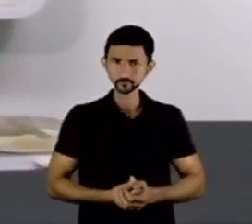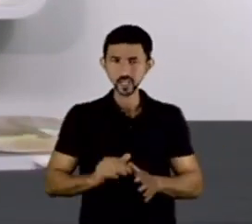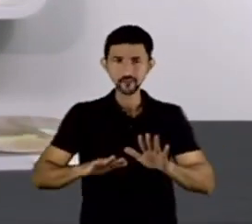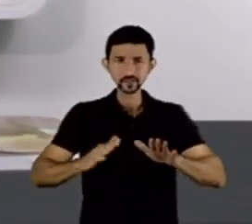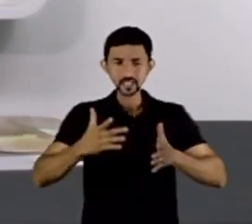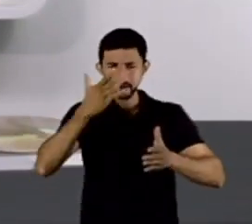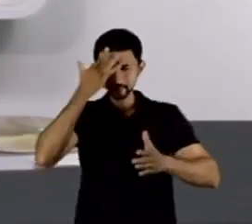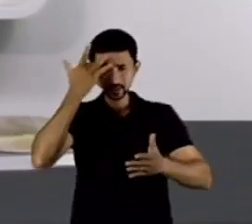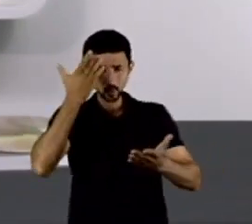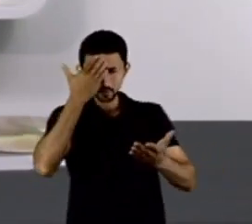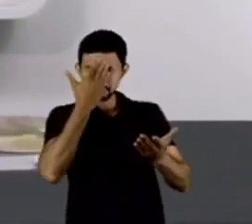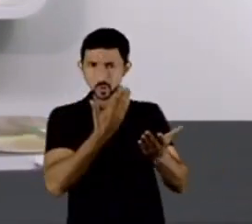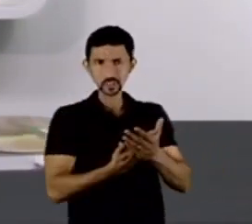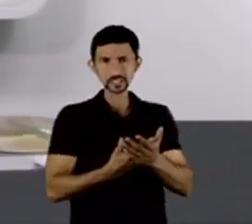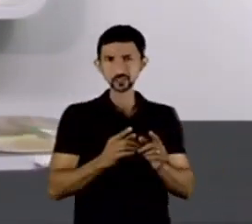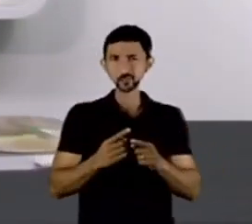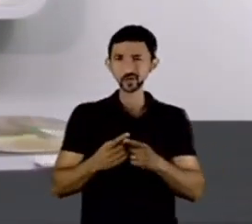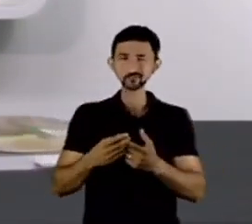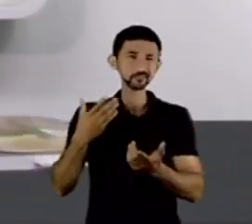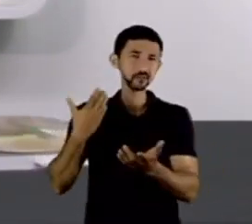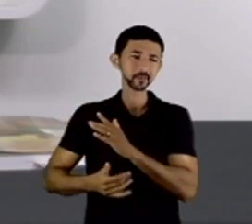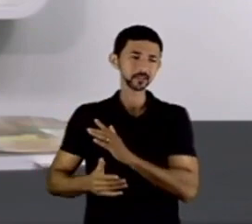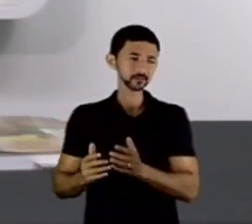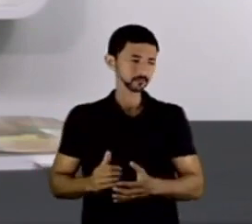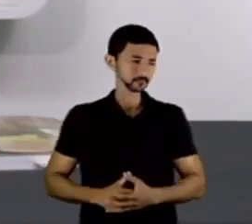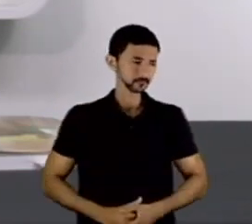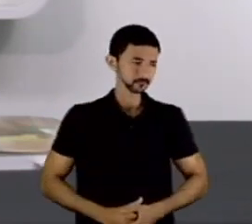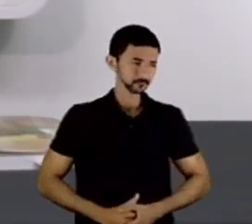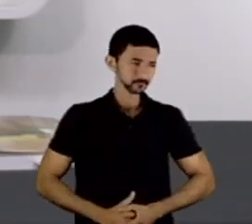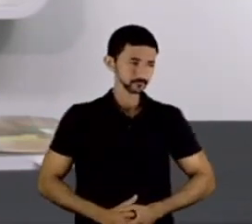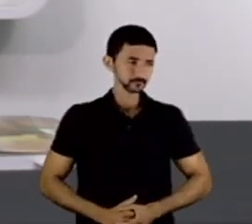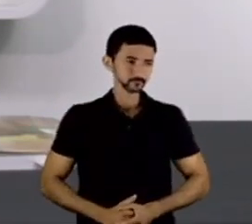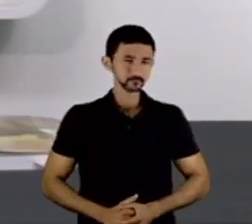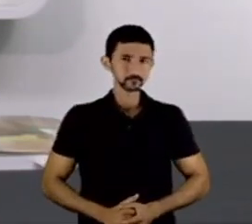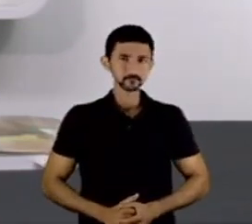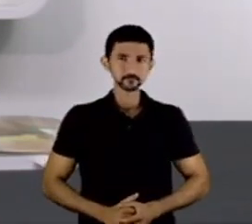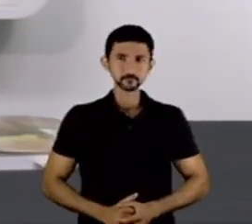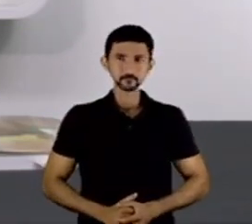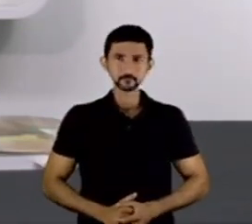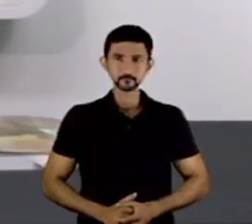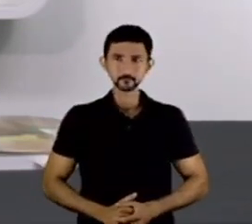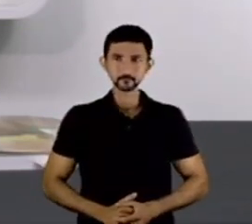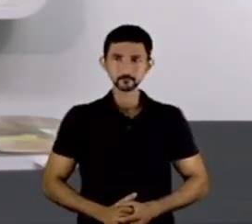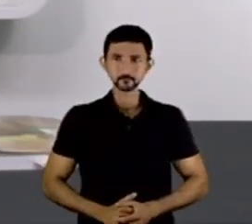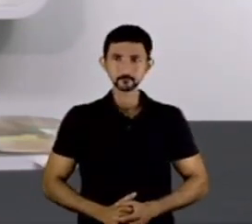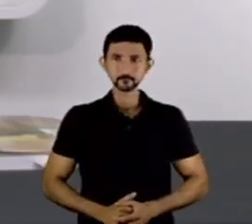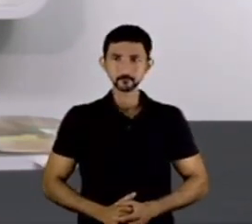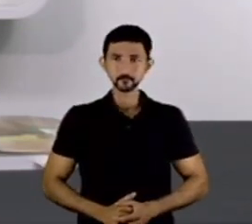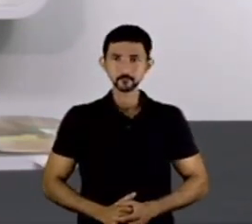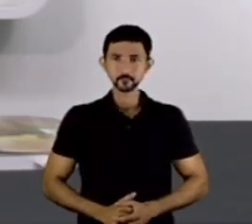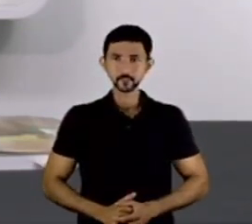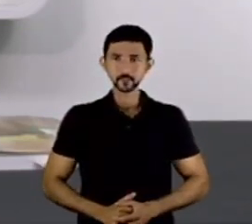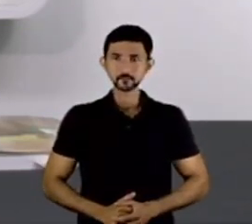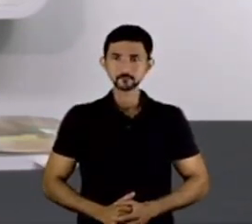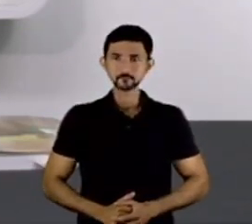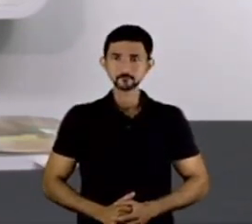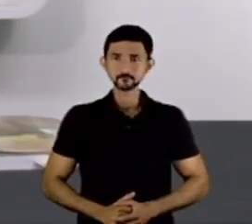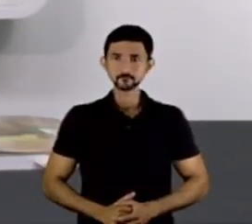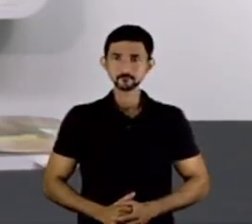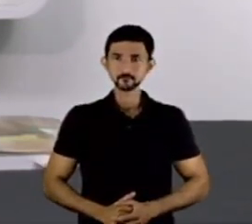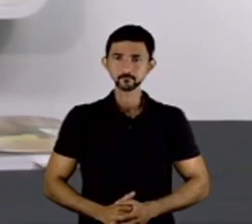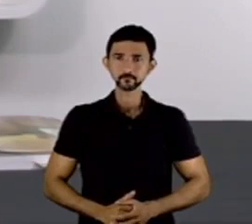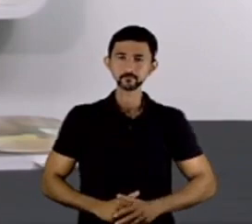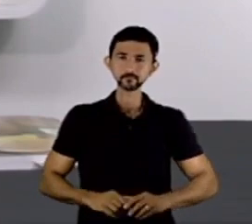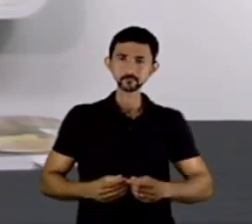desacreditam porque elas não aceitam derrota. Perdeu, caramba, perdeu. Aí, por não aceitar derrota, ficam desvalorizando o sistema eleitoral.